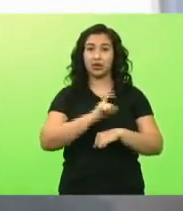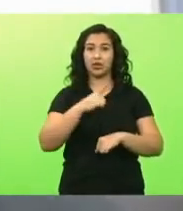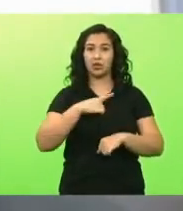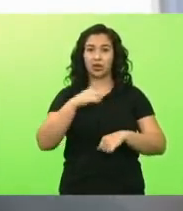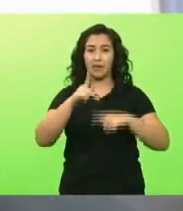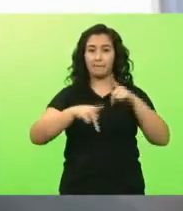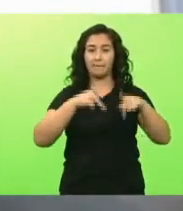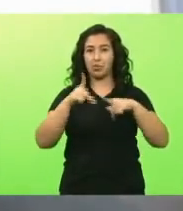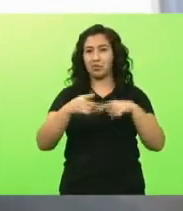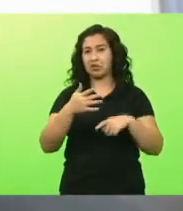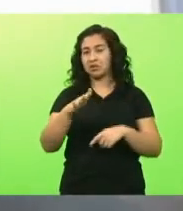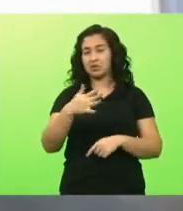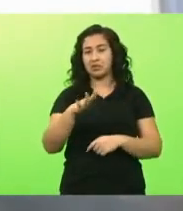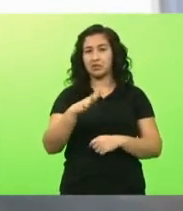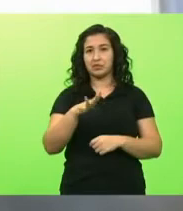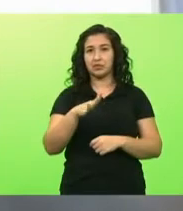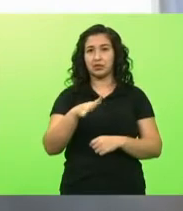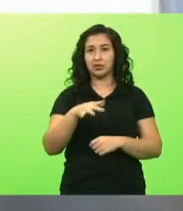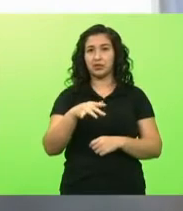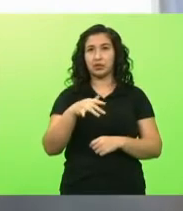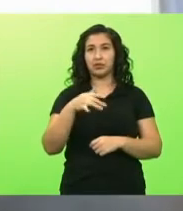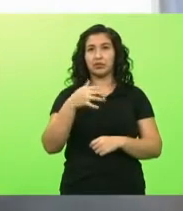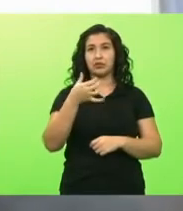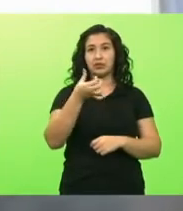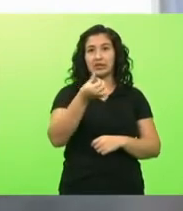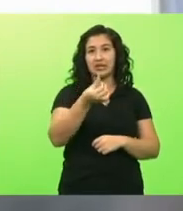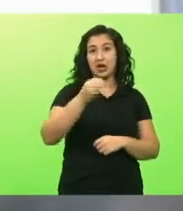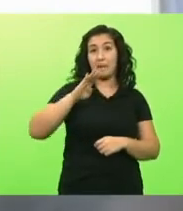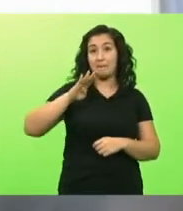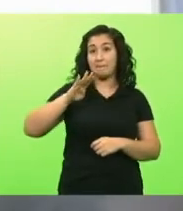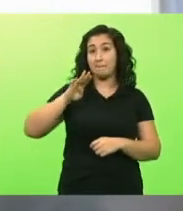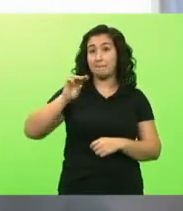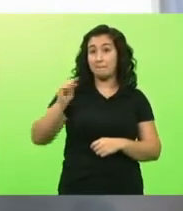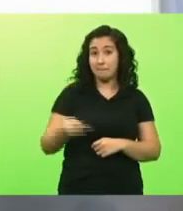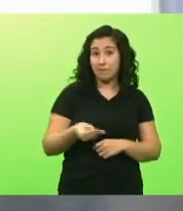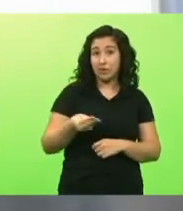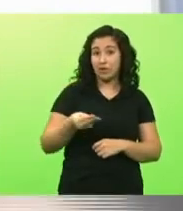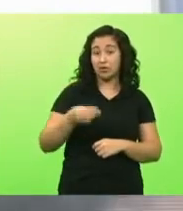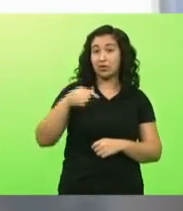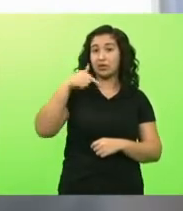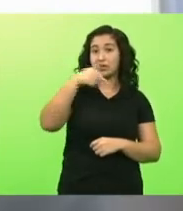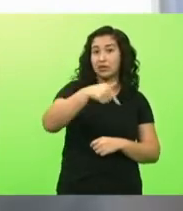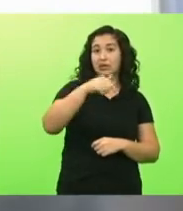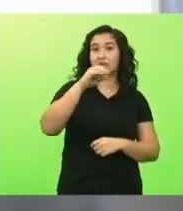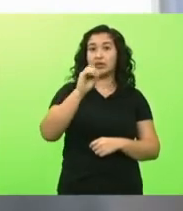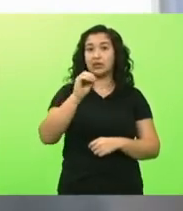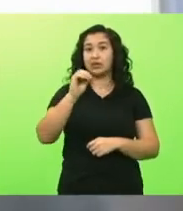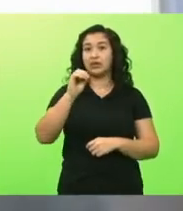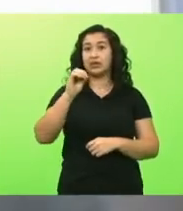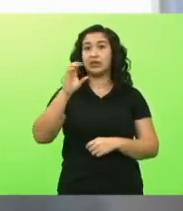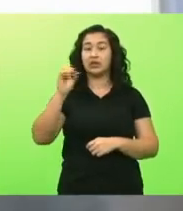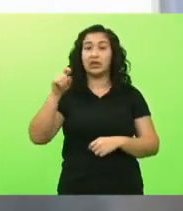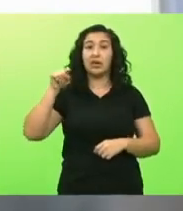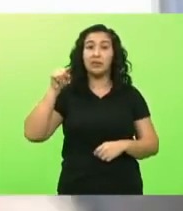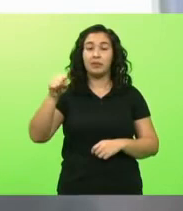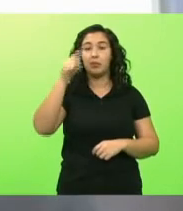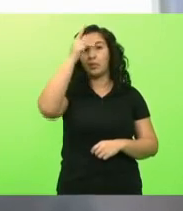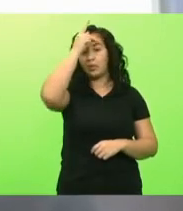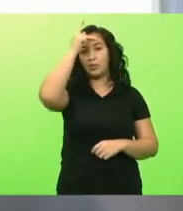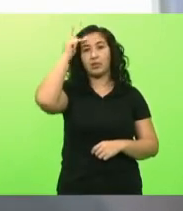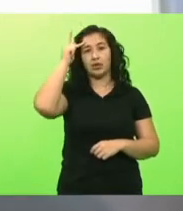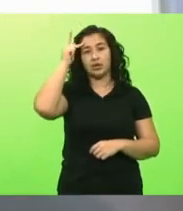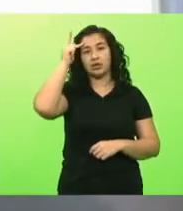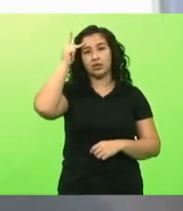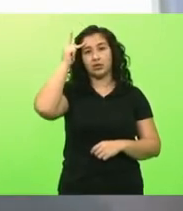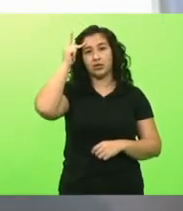população em torno de 6 milhões e 700 mil pessoas.